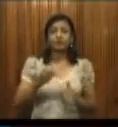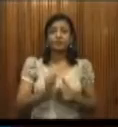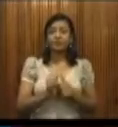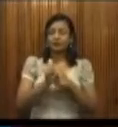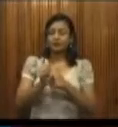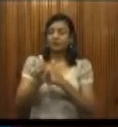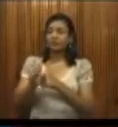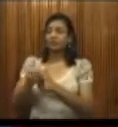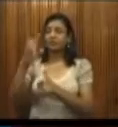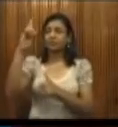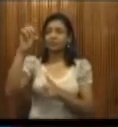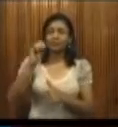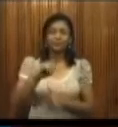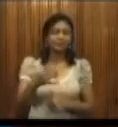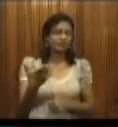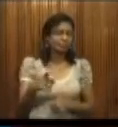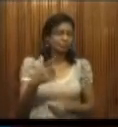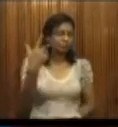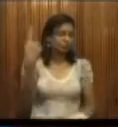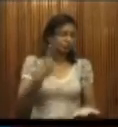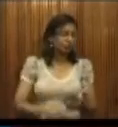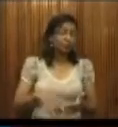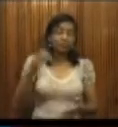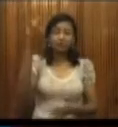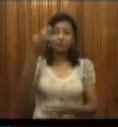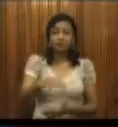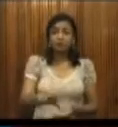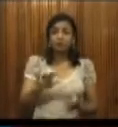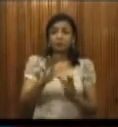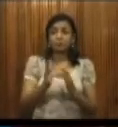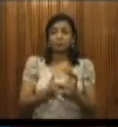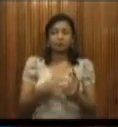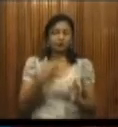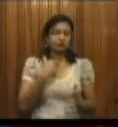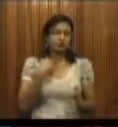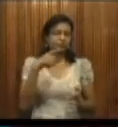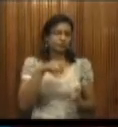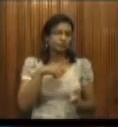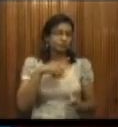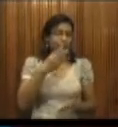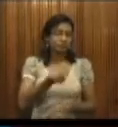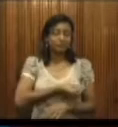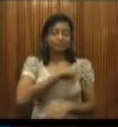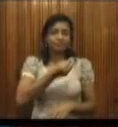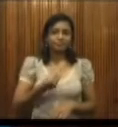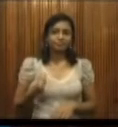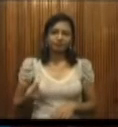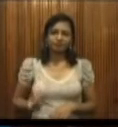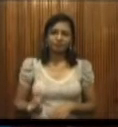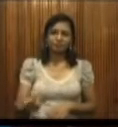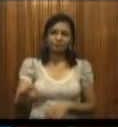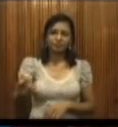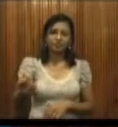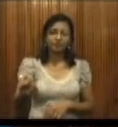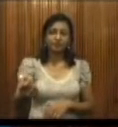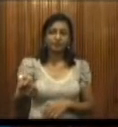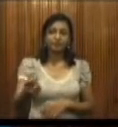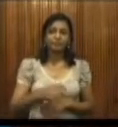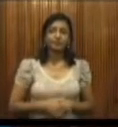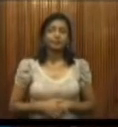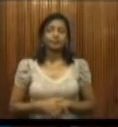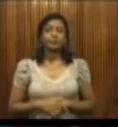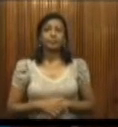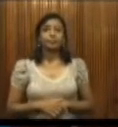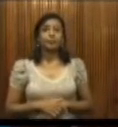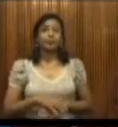entrega a Cristo, se não tiver um compromisso com Cristo, o homem não pode ter a vida eterna. Diante disso, o que acontece com aquele jovem?